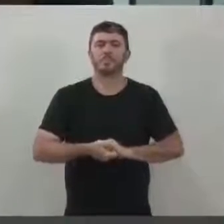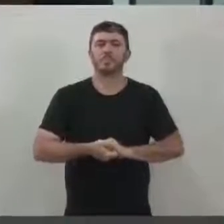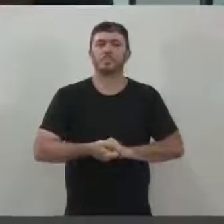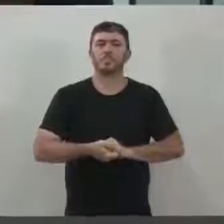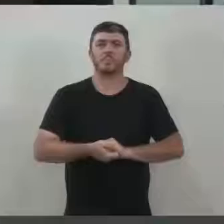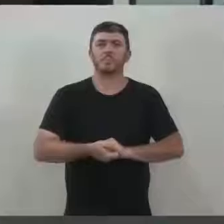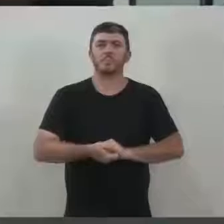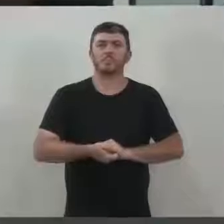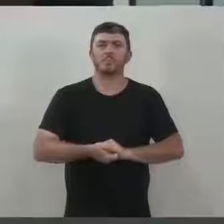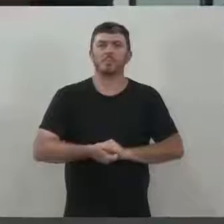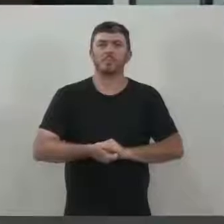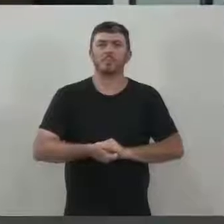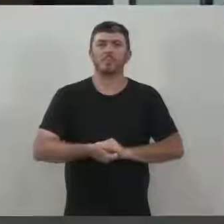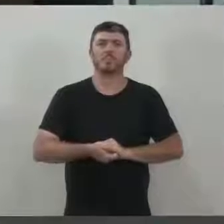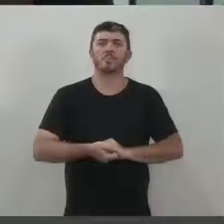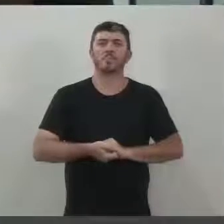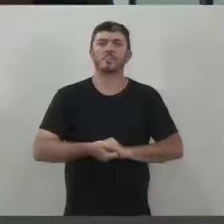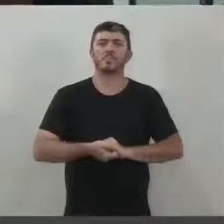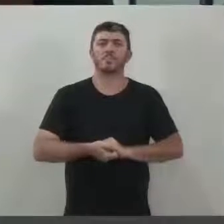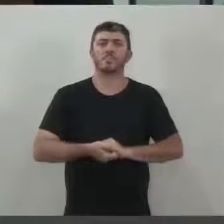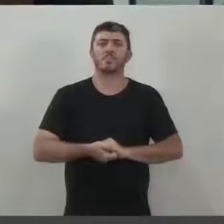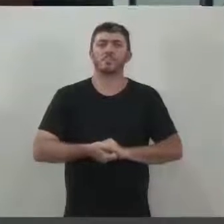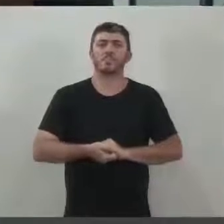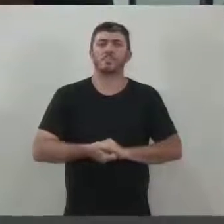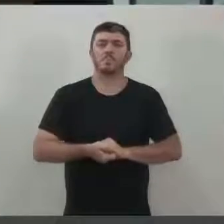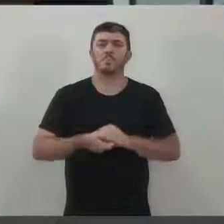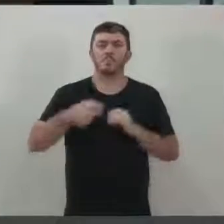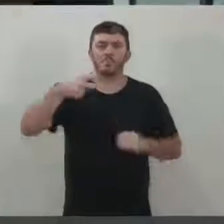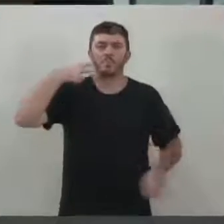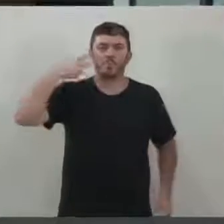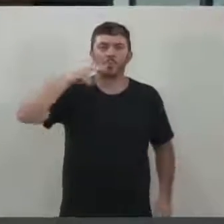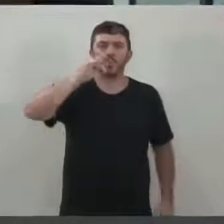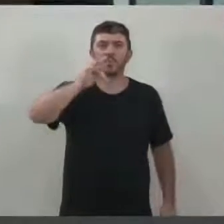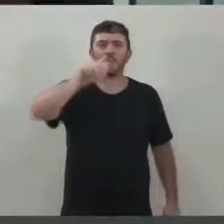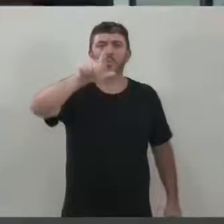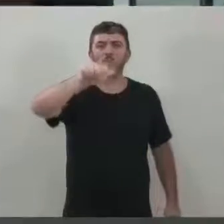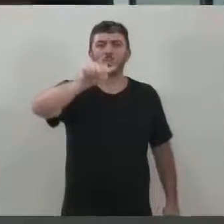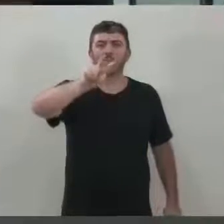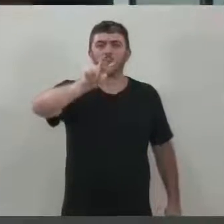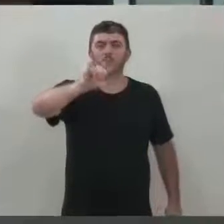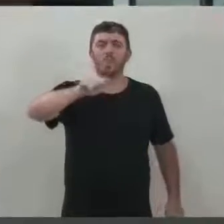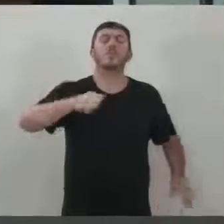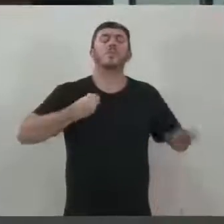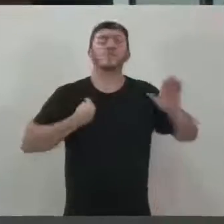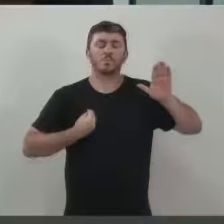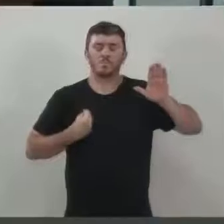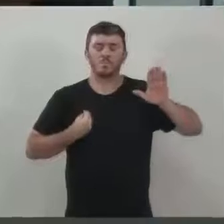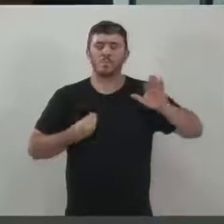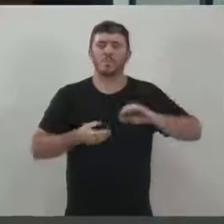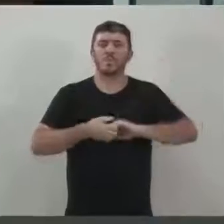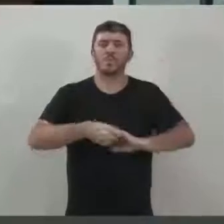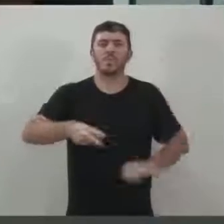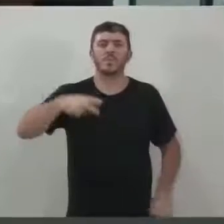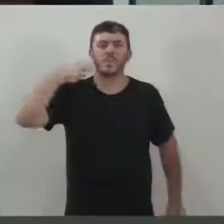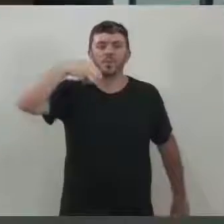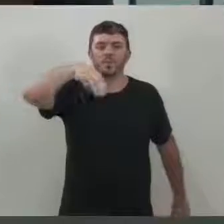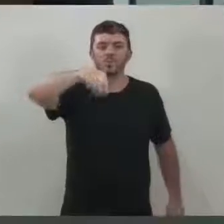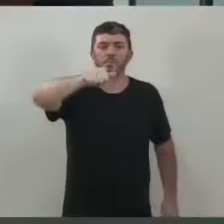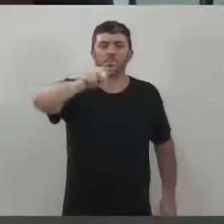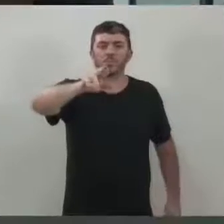Presente, desculpa. Presente aí. Vereadora Flávia Bittar, presente. Vereador Márcio